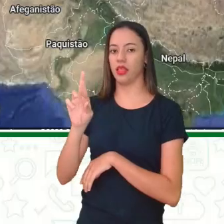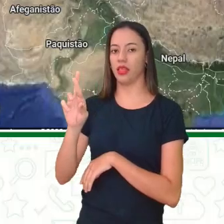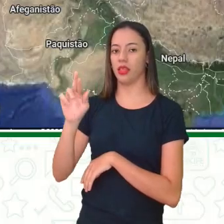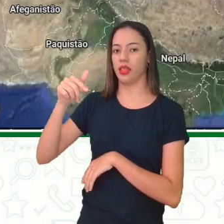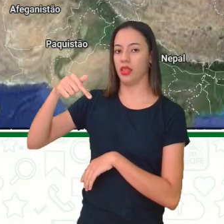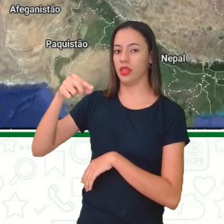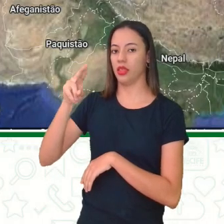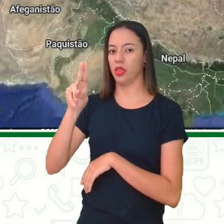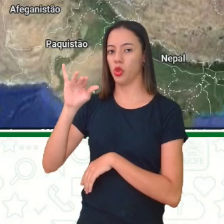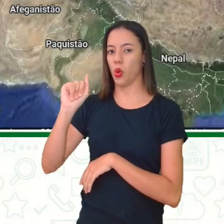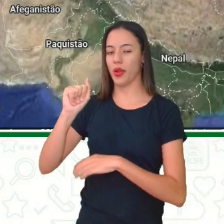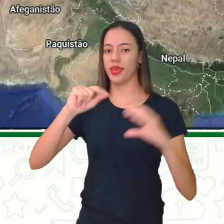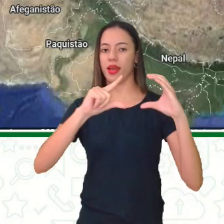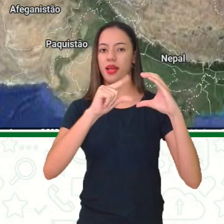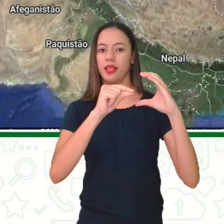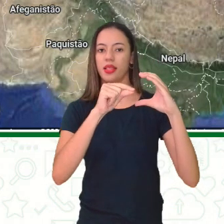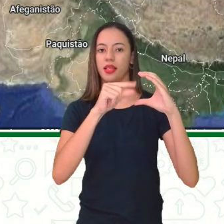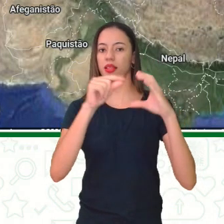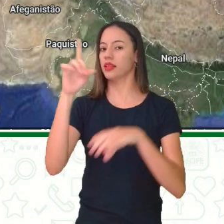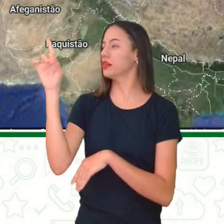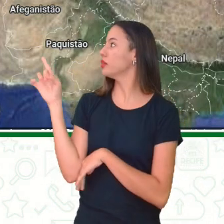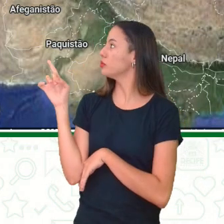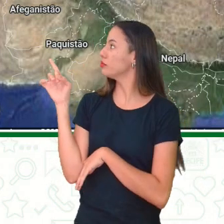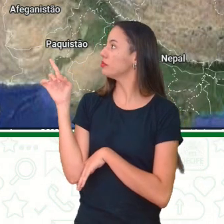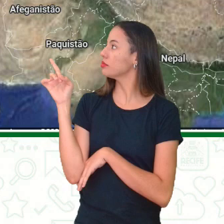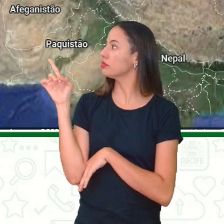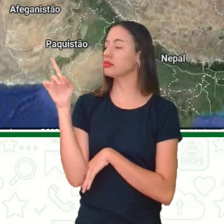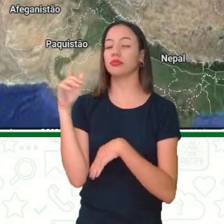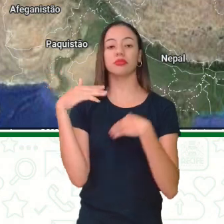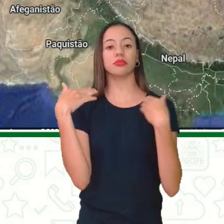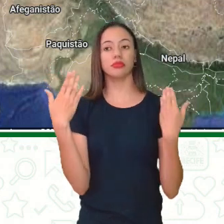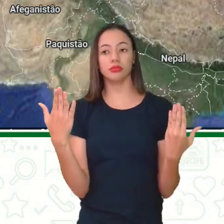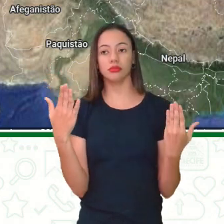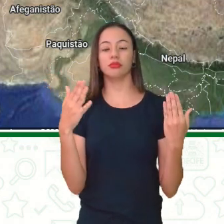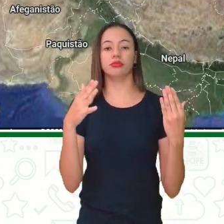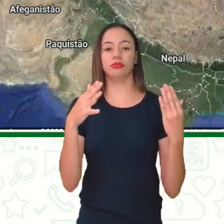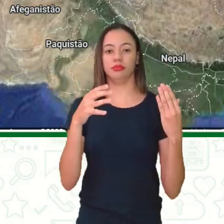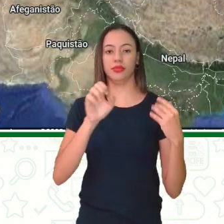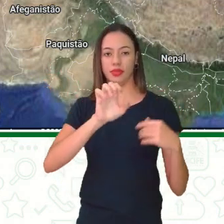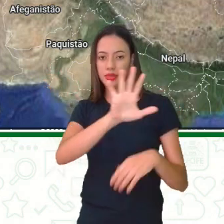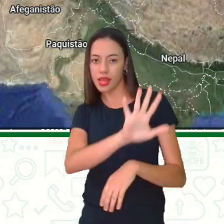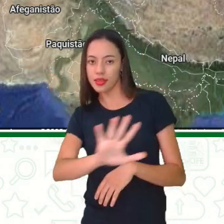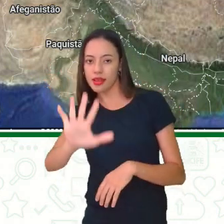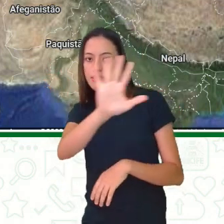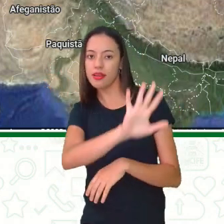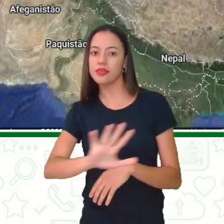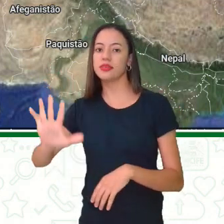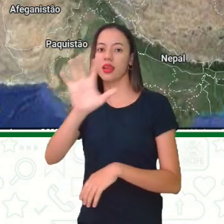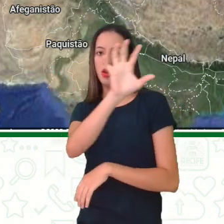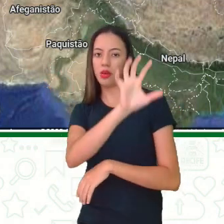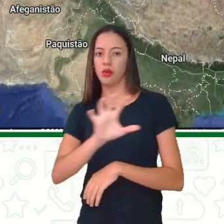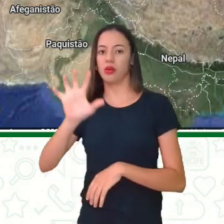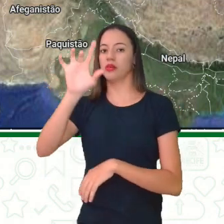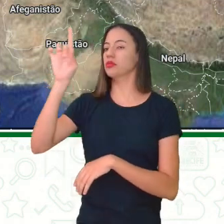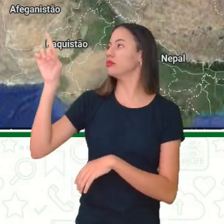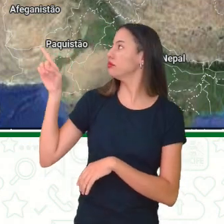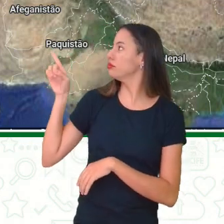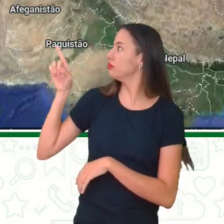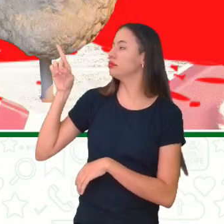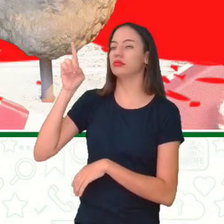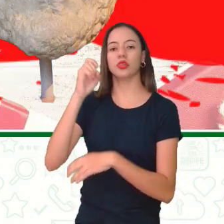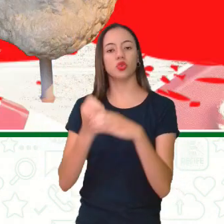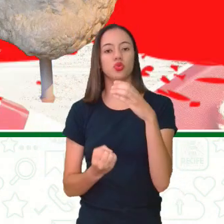a Turquia, aqui, ó. Então é dessa região daqui que virá o